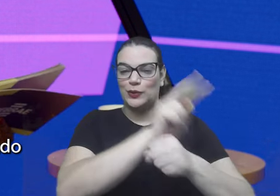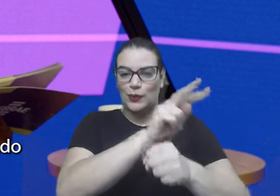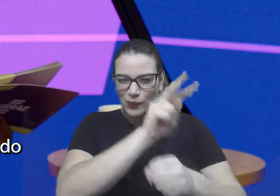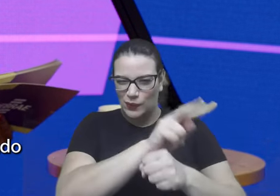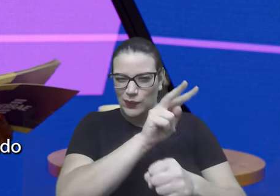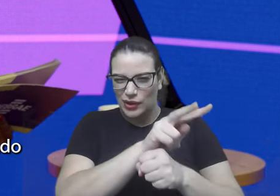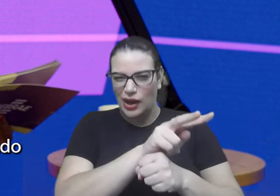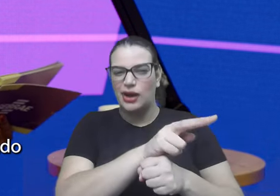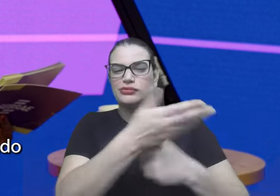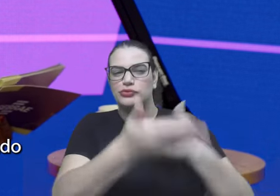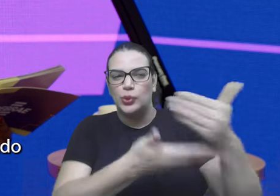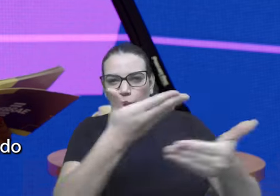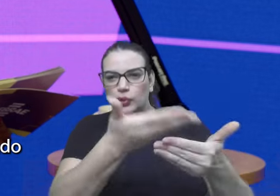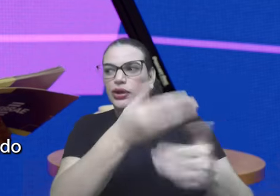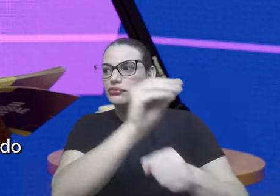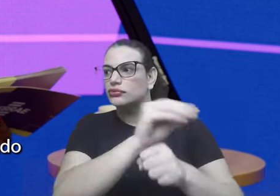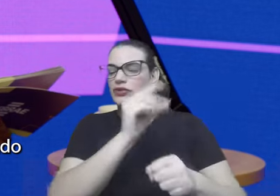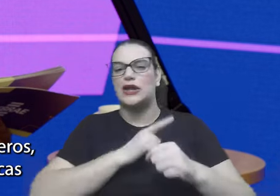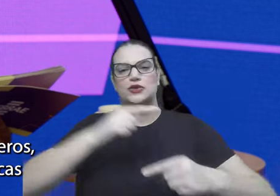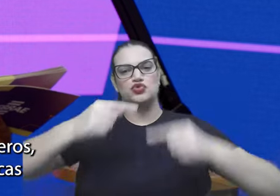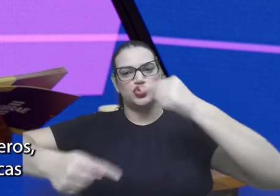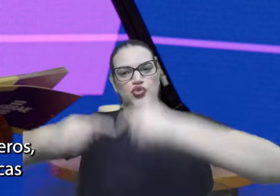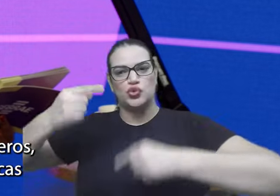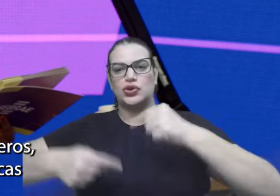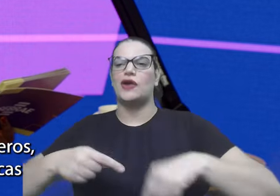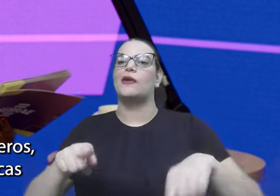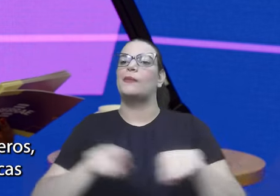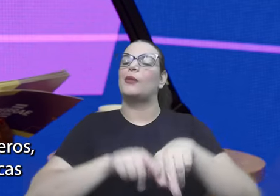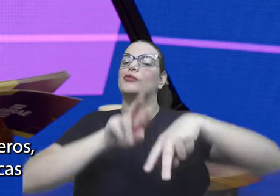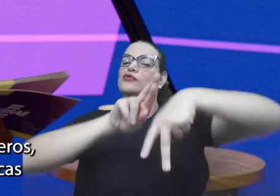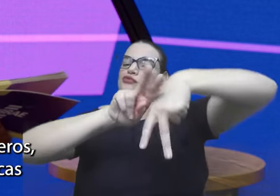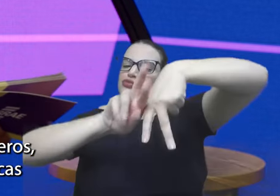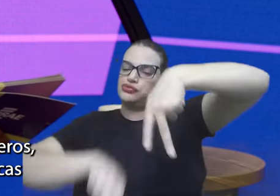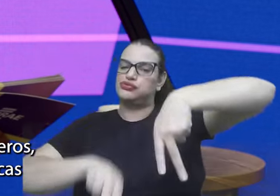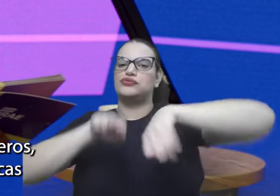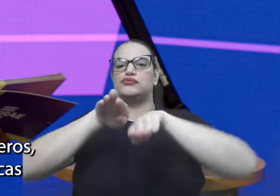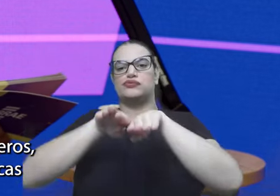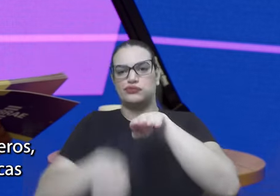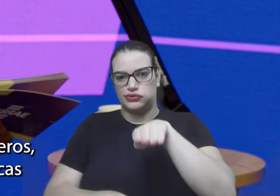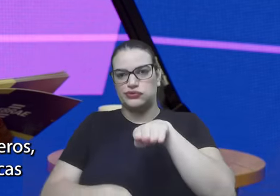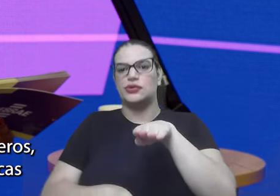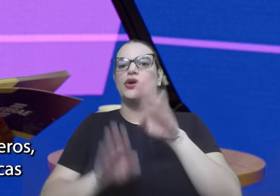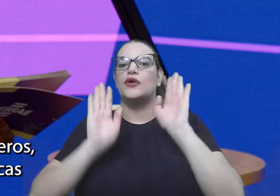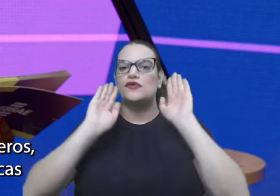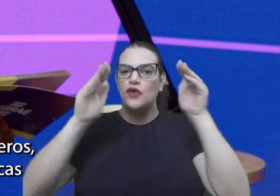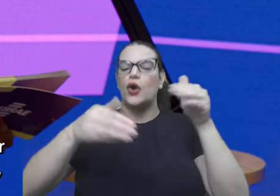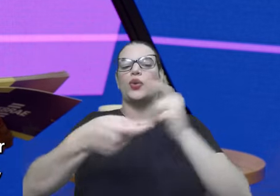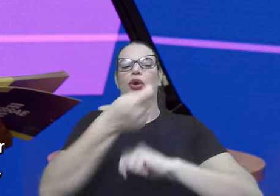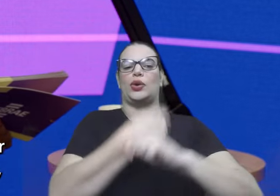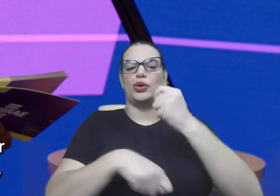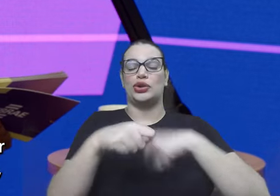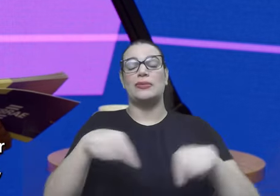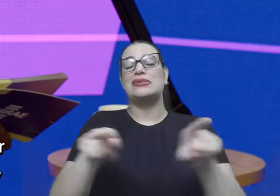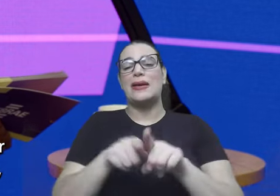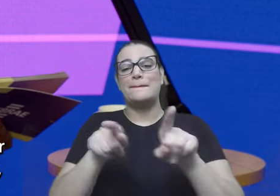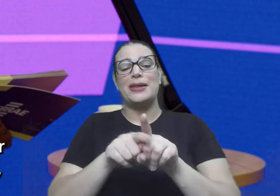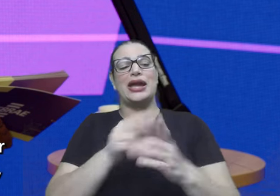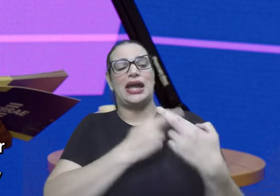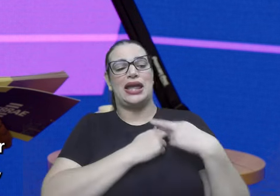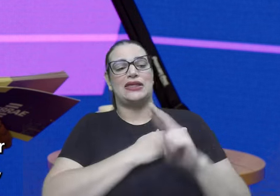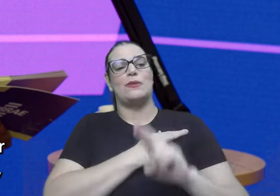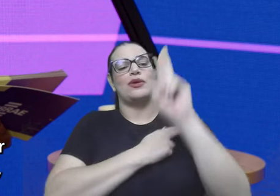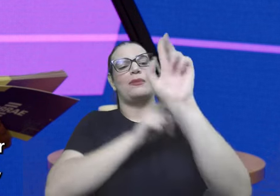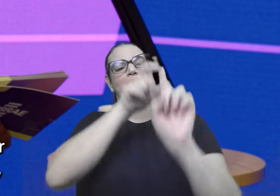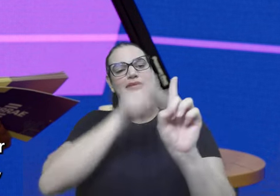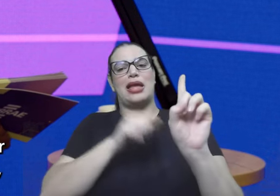vem traz discussão sobre a desigualdade de gênero sobre as questões econômicas e sobre o papel da mulher